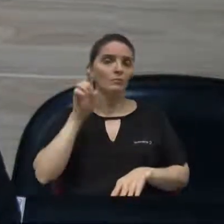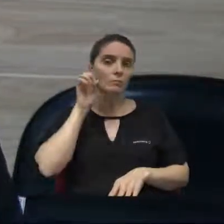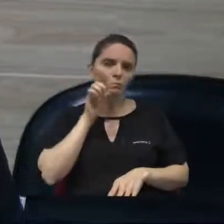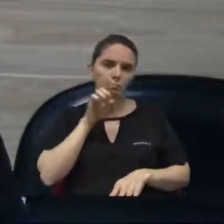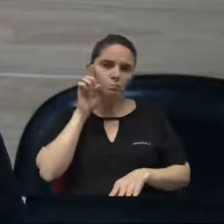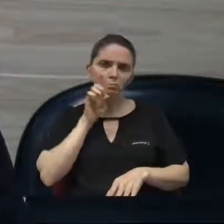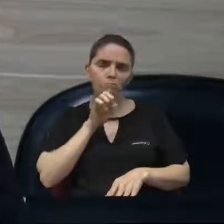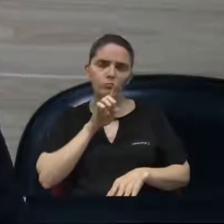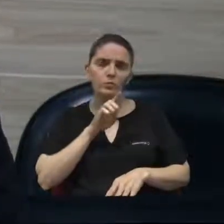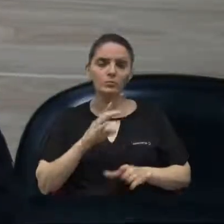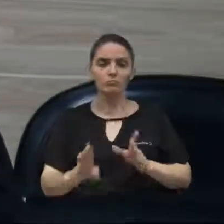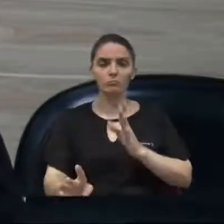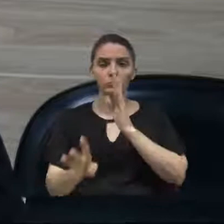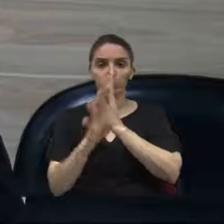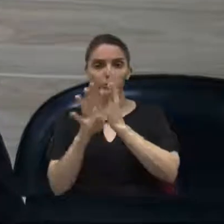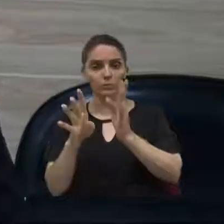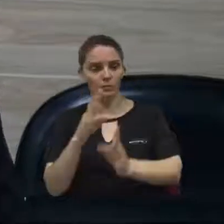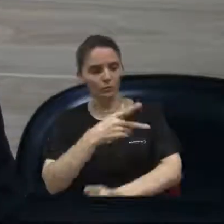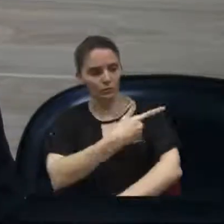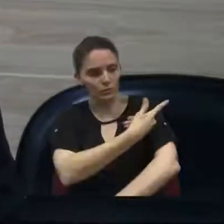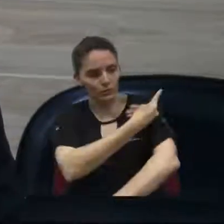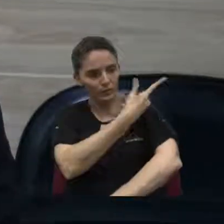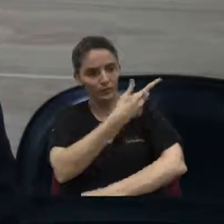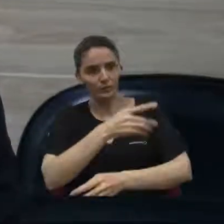faz a descoberta da vacina.